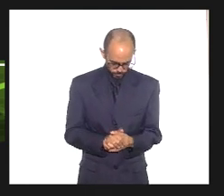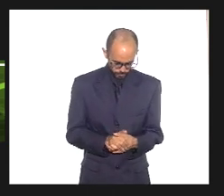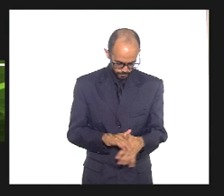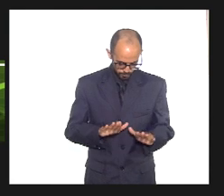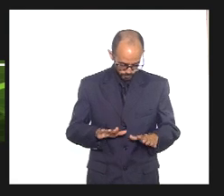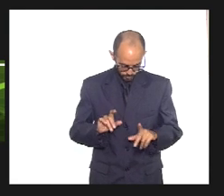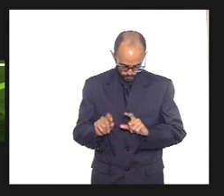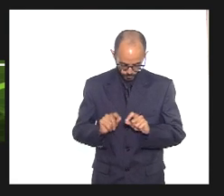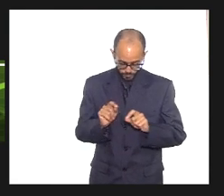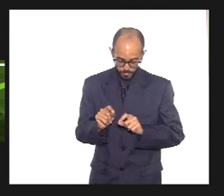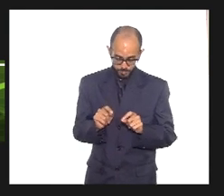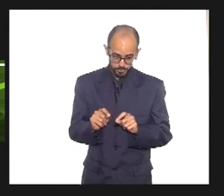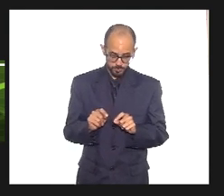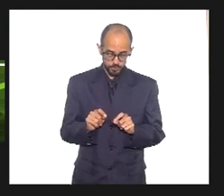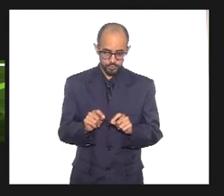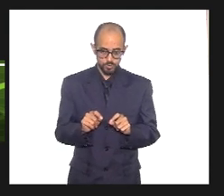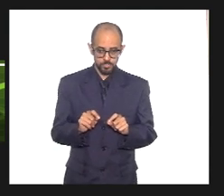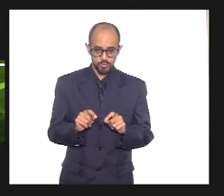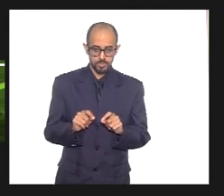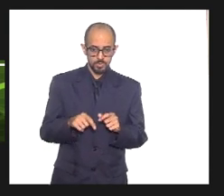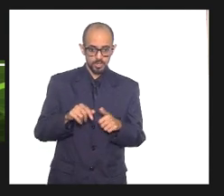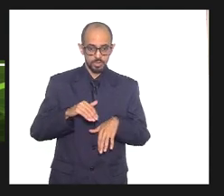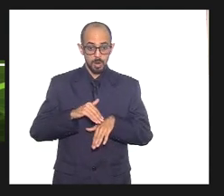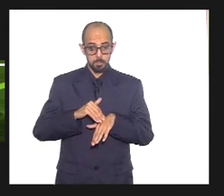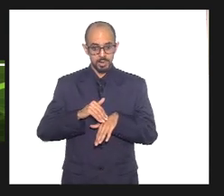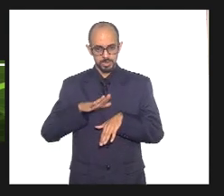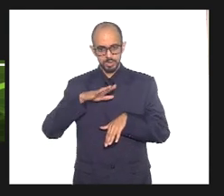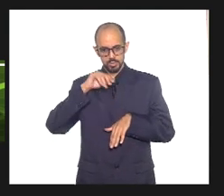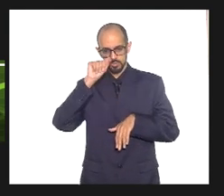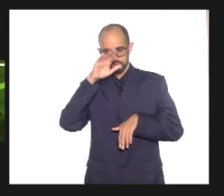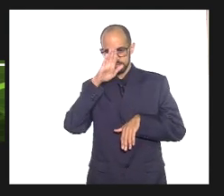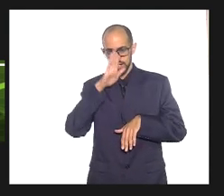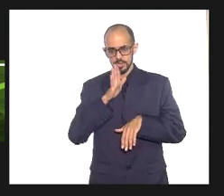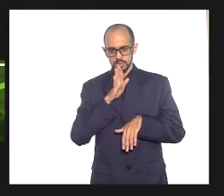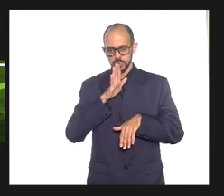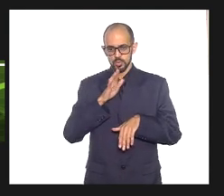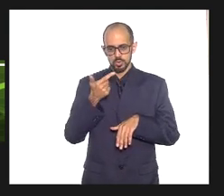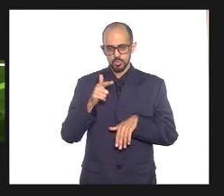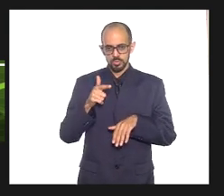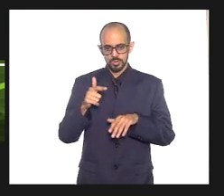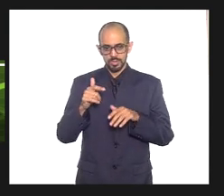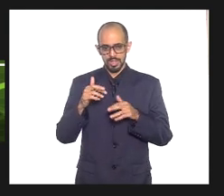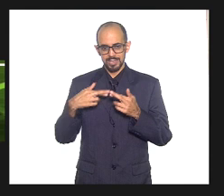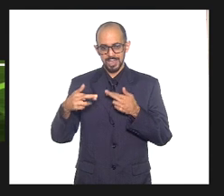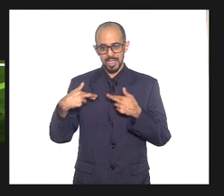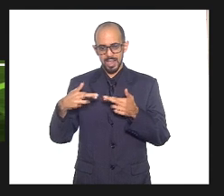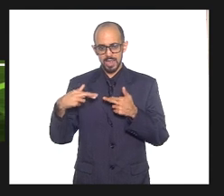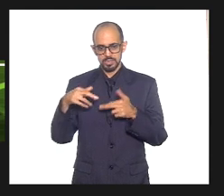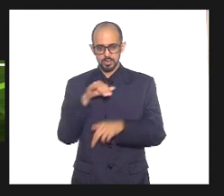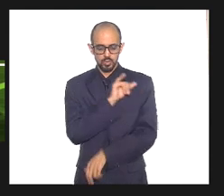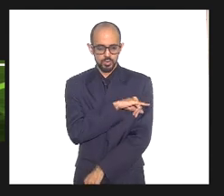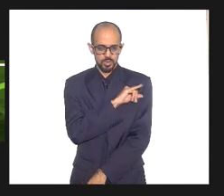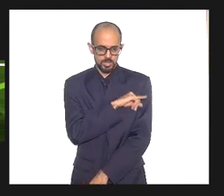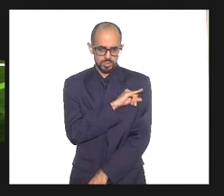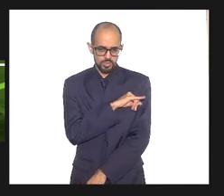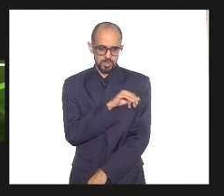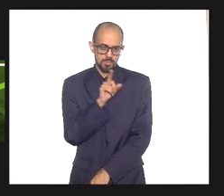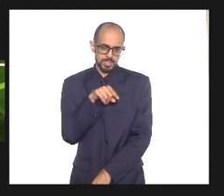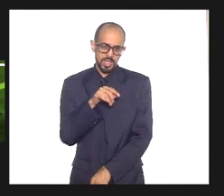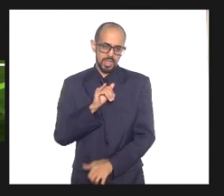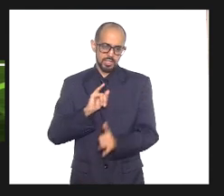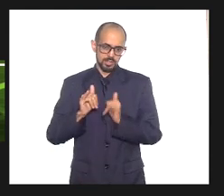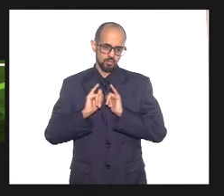se colocou o que vem crescendo no país, que não tem muita relação com o Rio de Janeiro, mas eram os dados que nós tínhamos, que